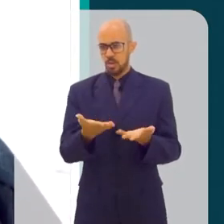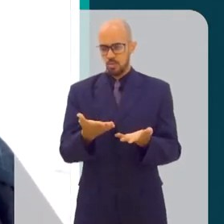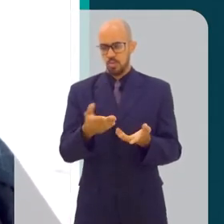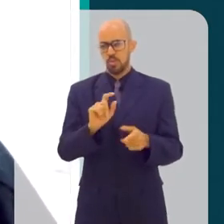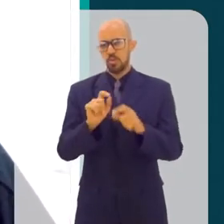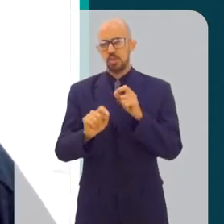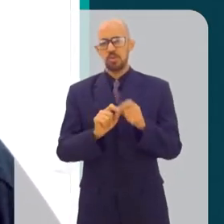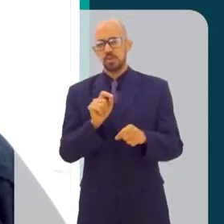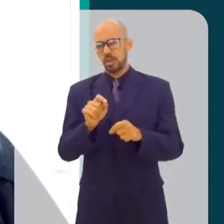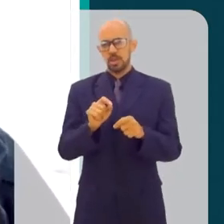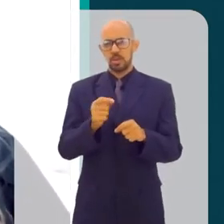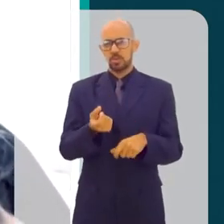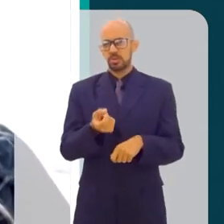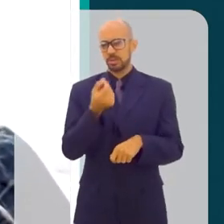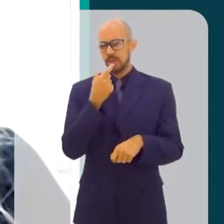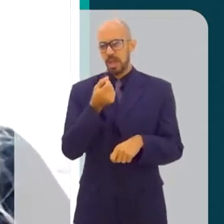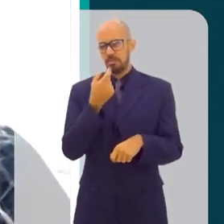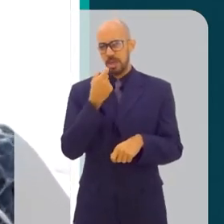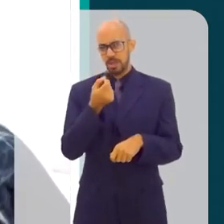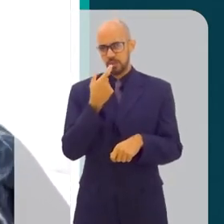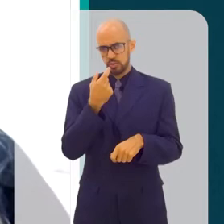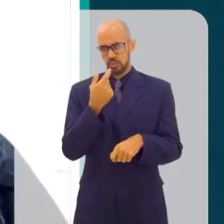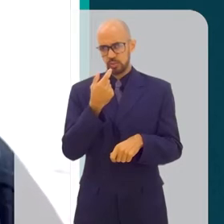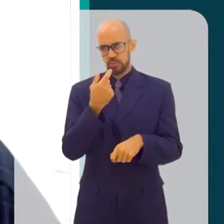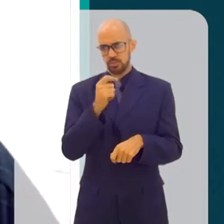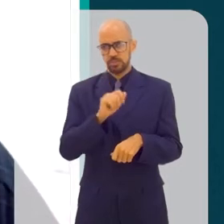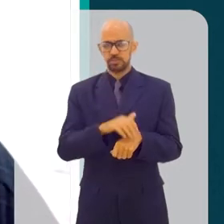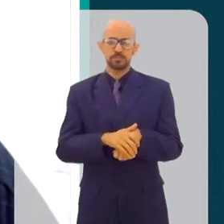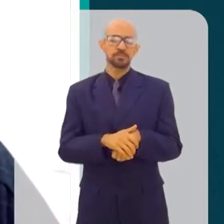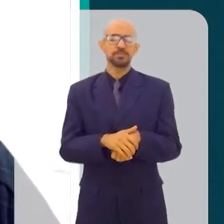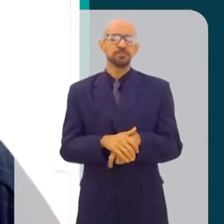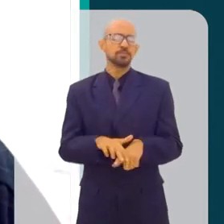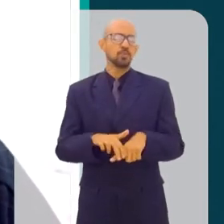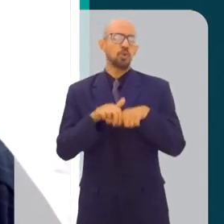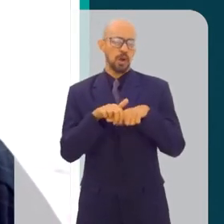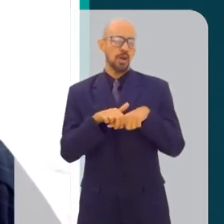Então, com o advento desses medicamentos,